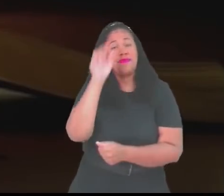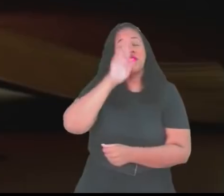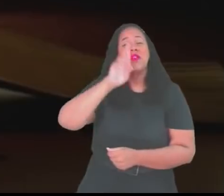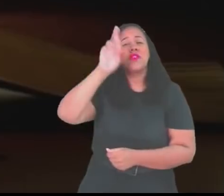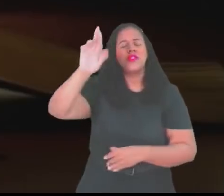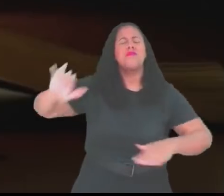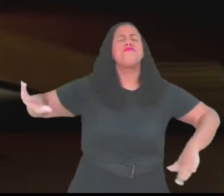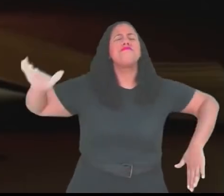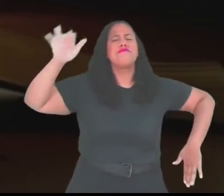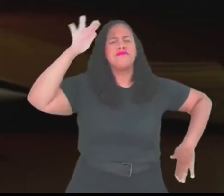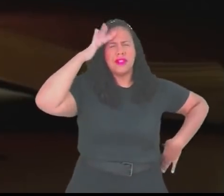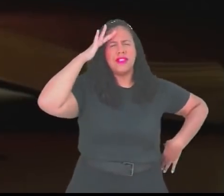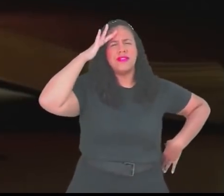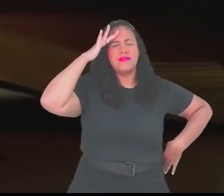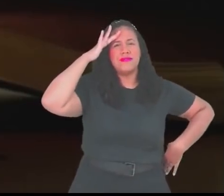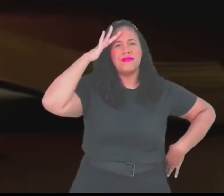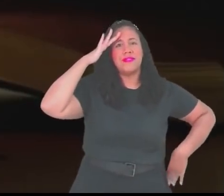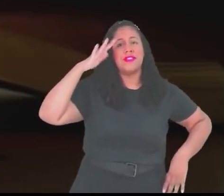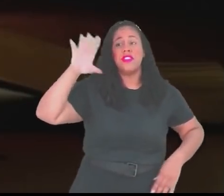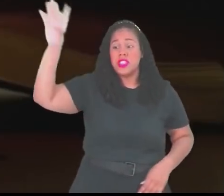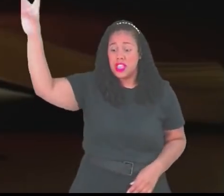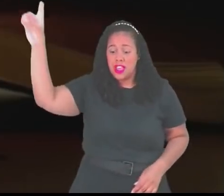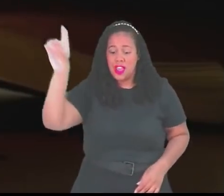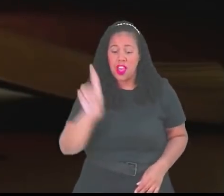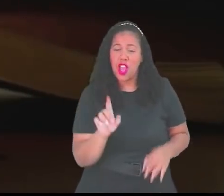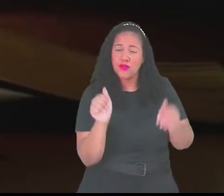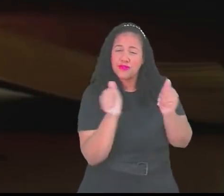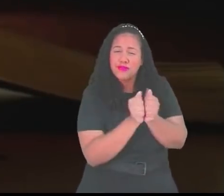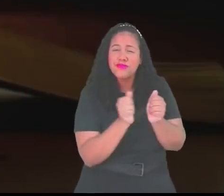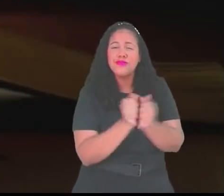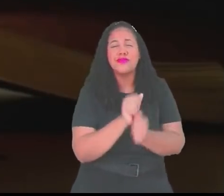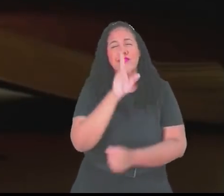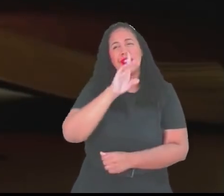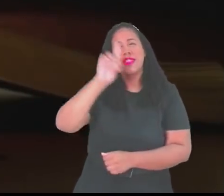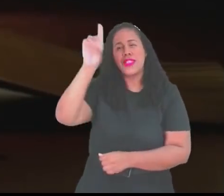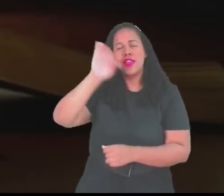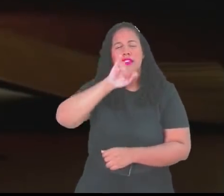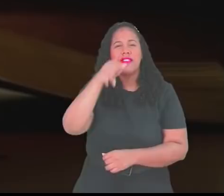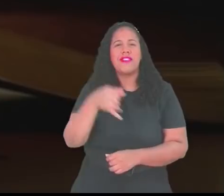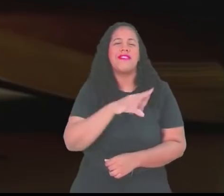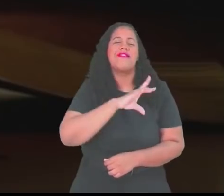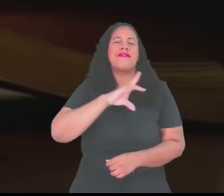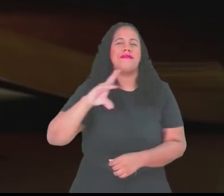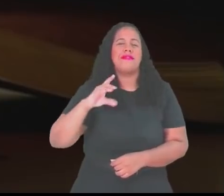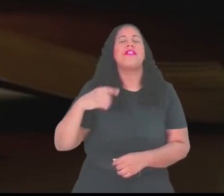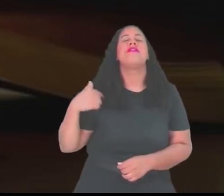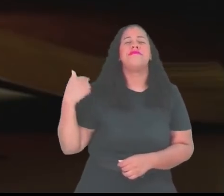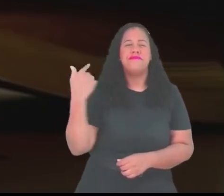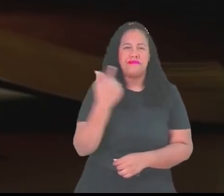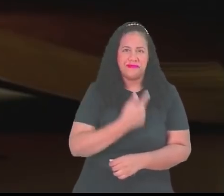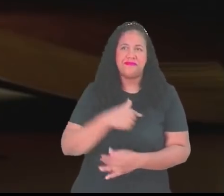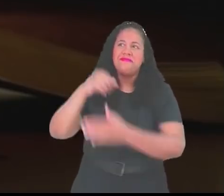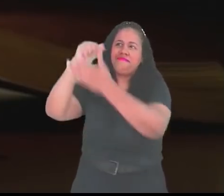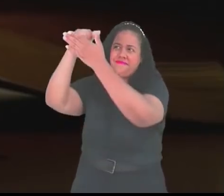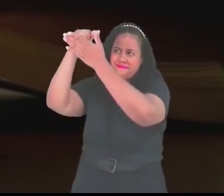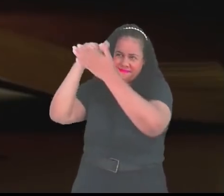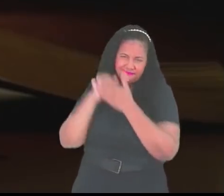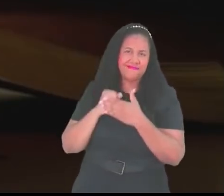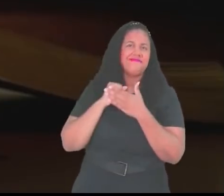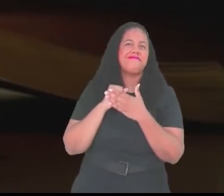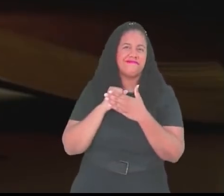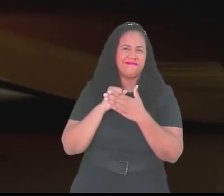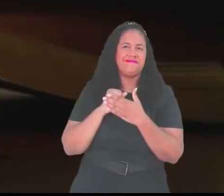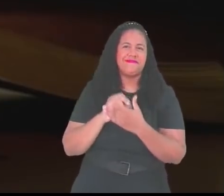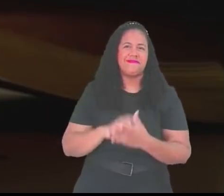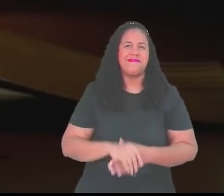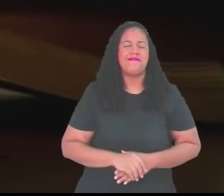dos exércitos está conosco. O Deus de Jacó é o nosso